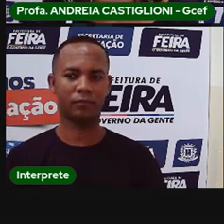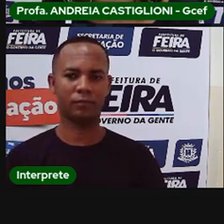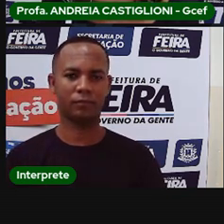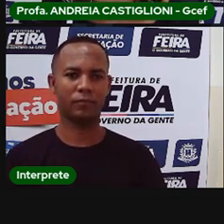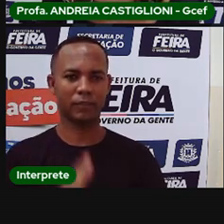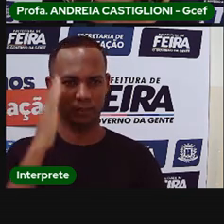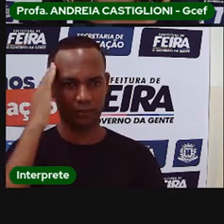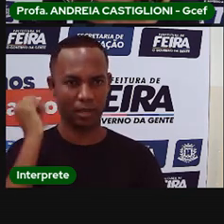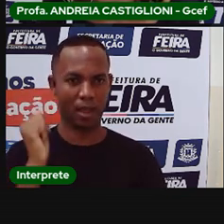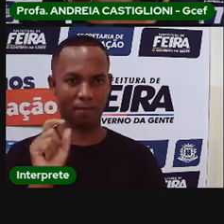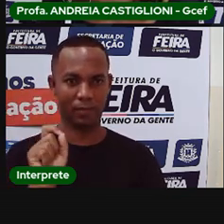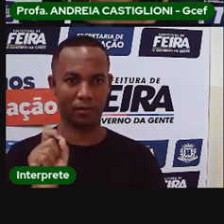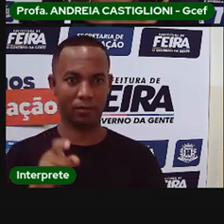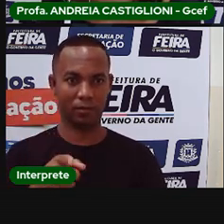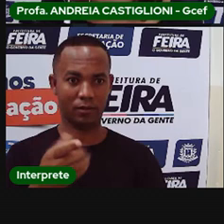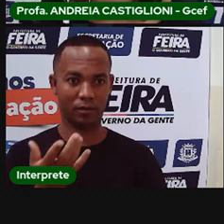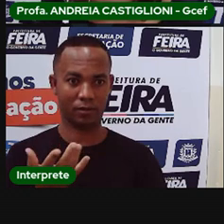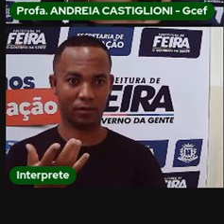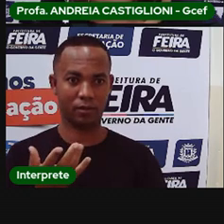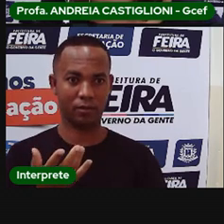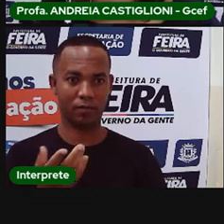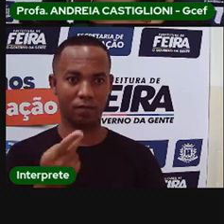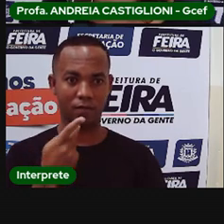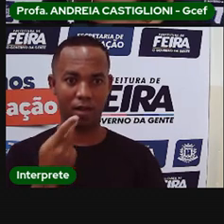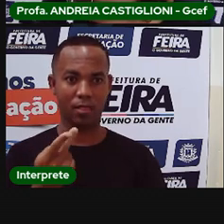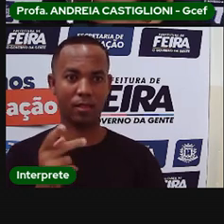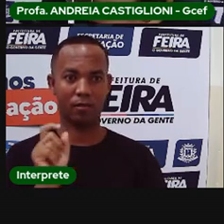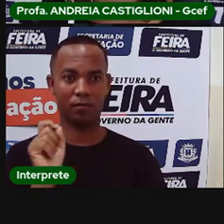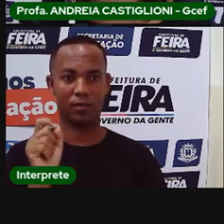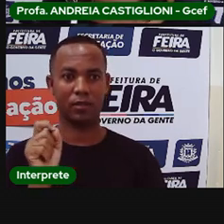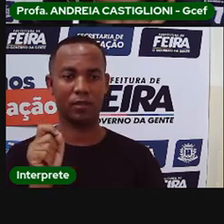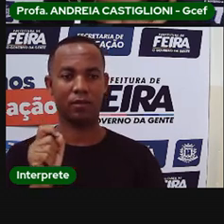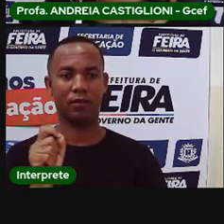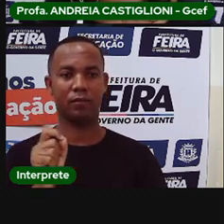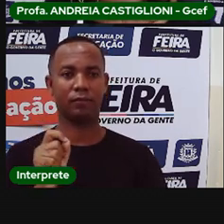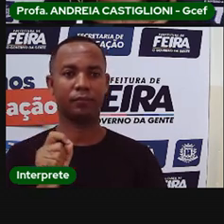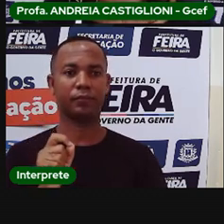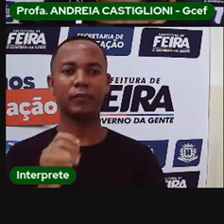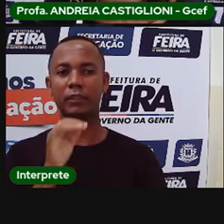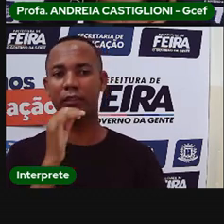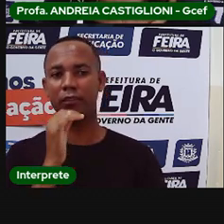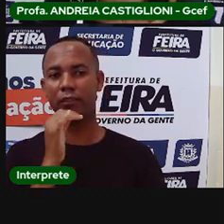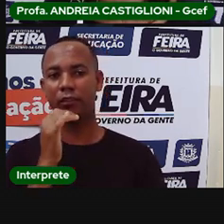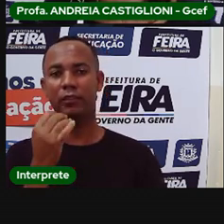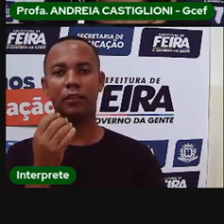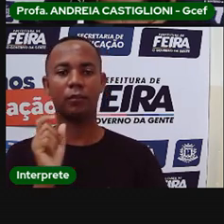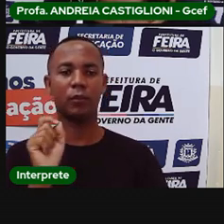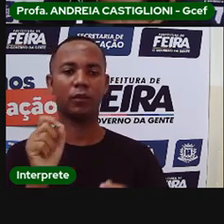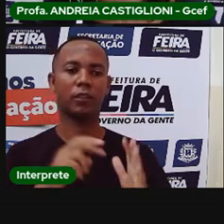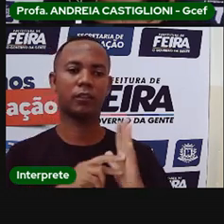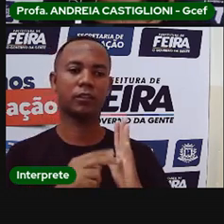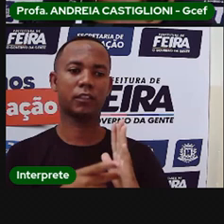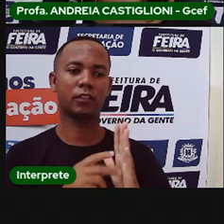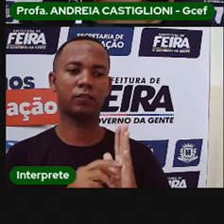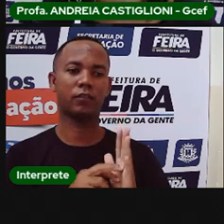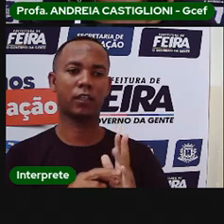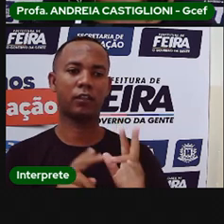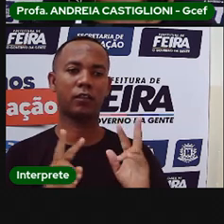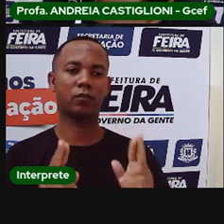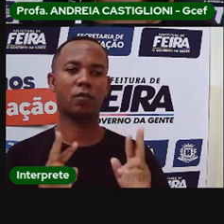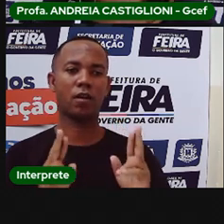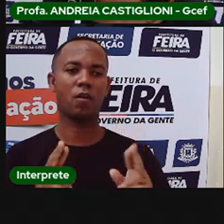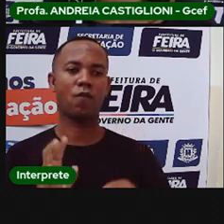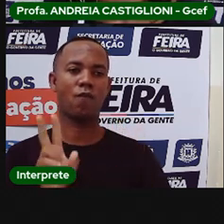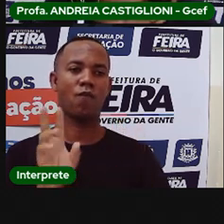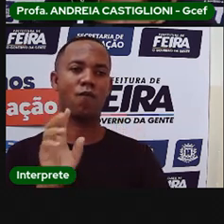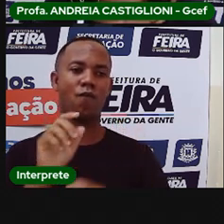Ninguém sabe? Eu vou dizer, então, que é stop motion. Stop motion, gente, é como se fosse um vídeo que você